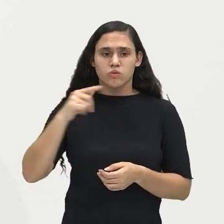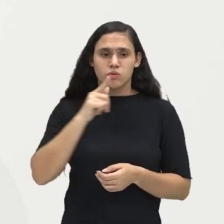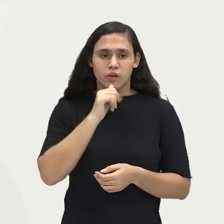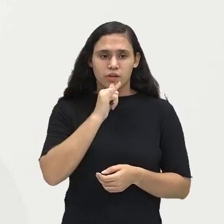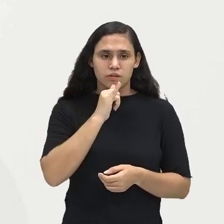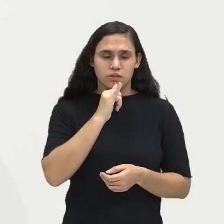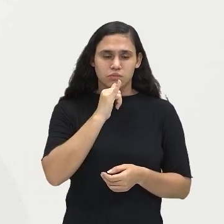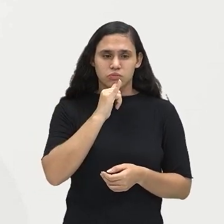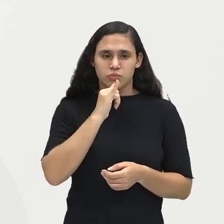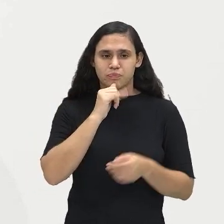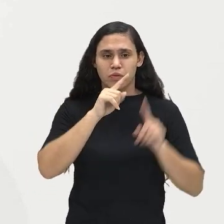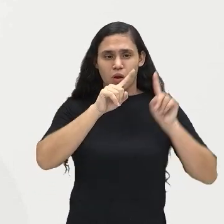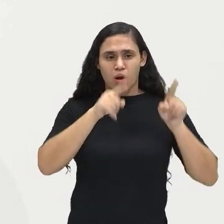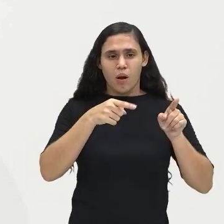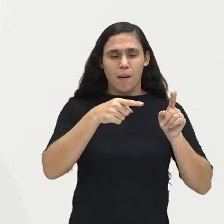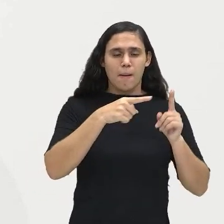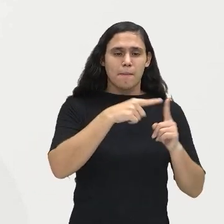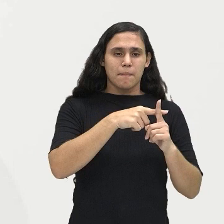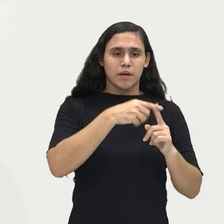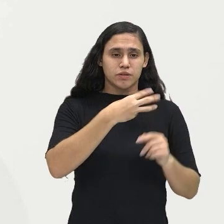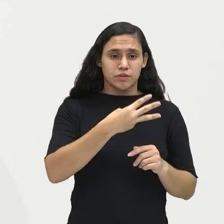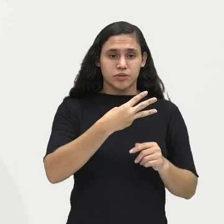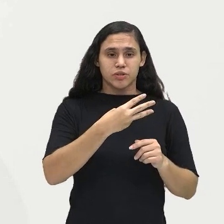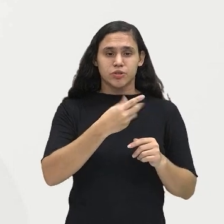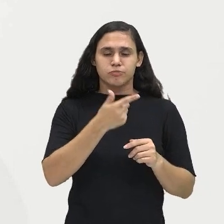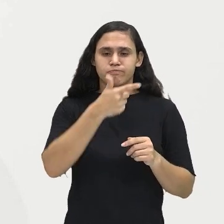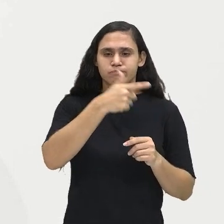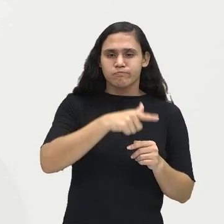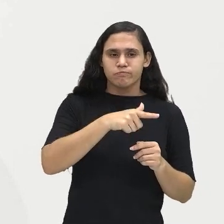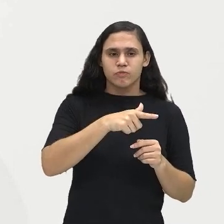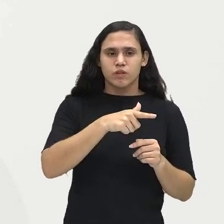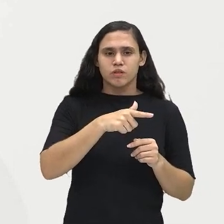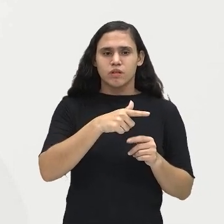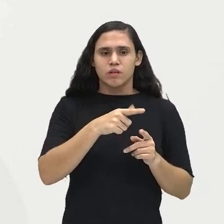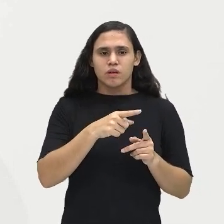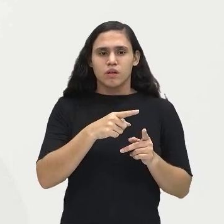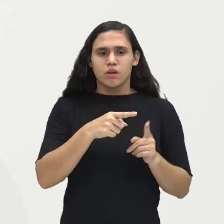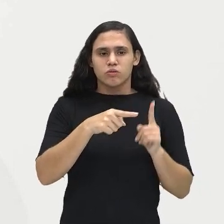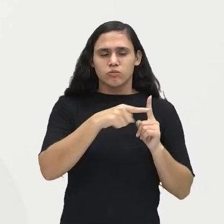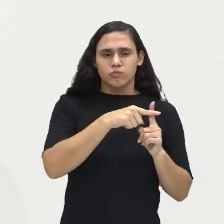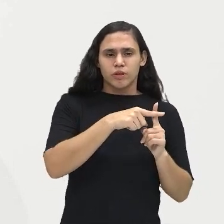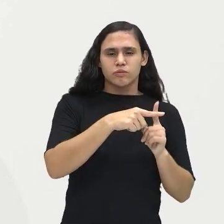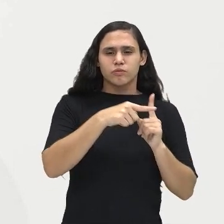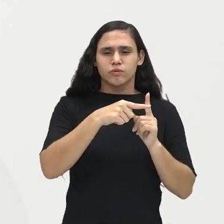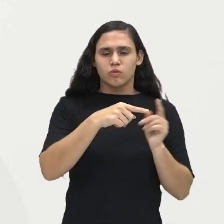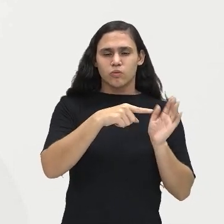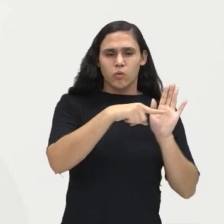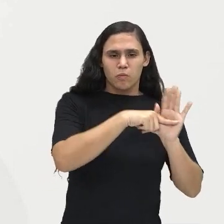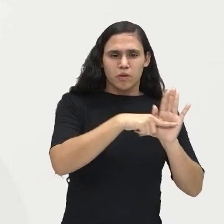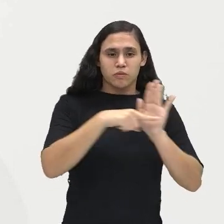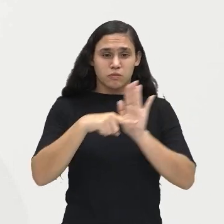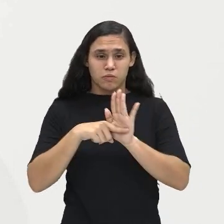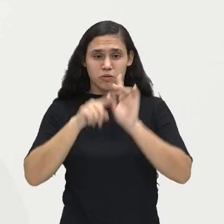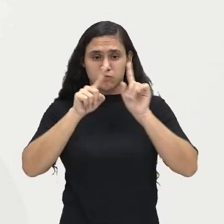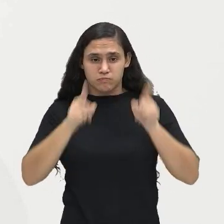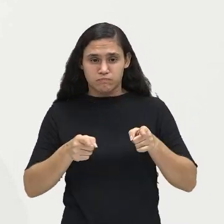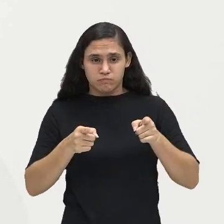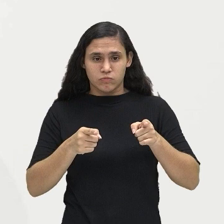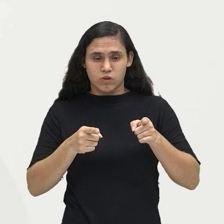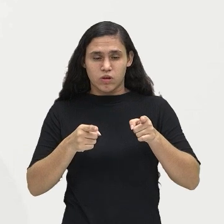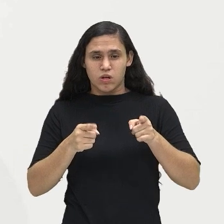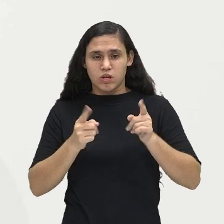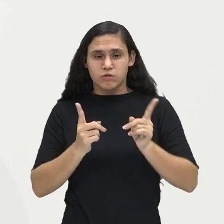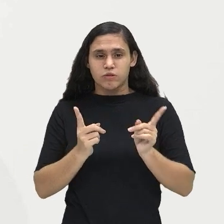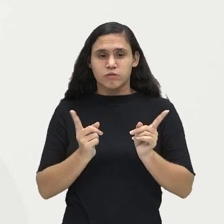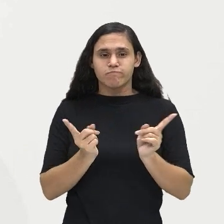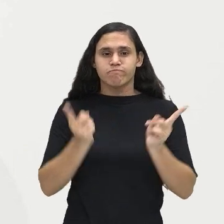3. Ó. Menos 7. Ó, o menos, ele manda, ele sinaliza para a gente inverter o sinal do número que está dentro do parênteses.